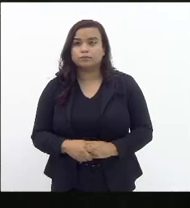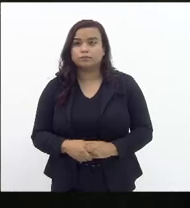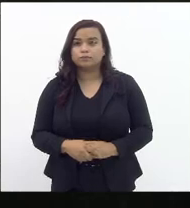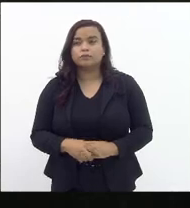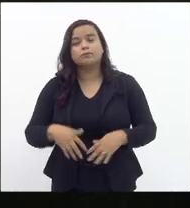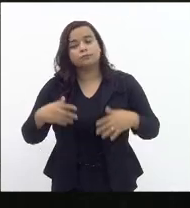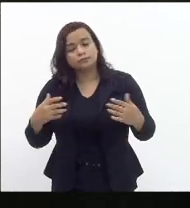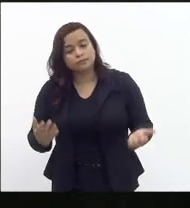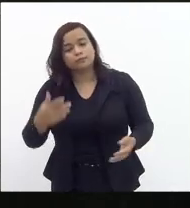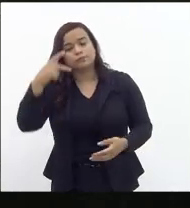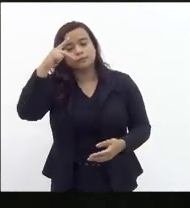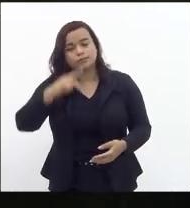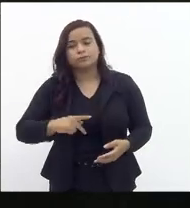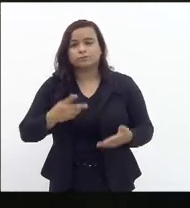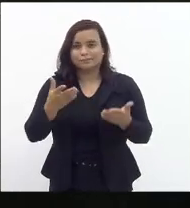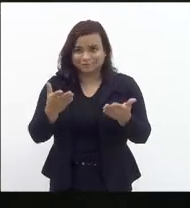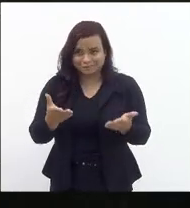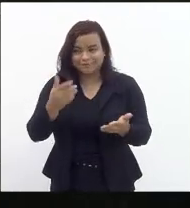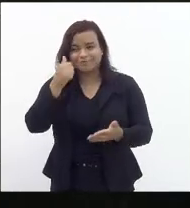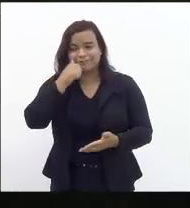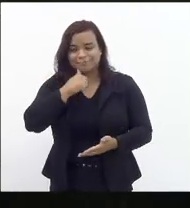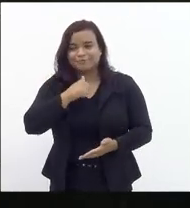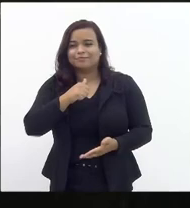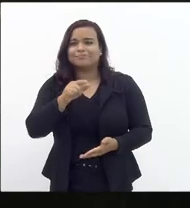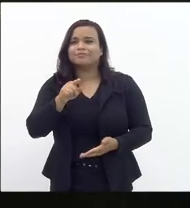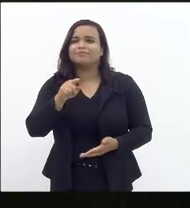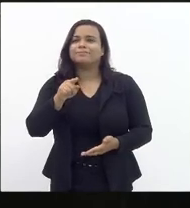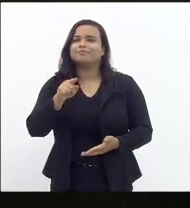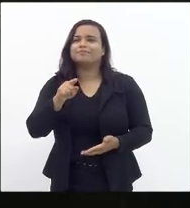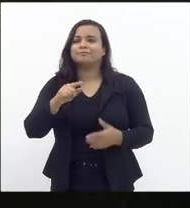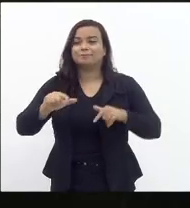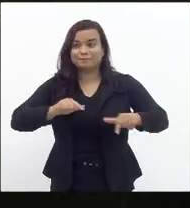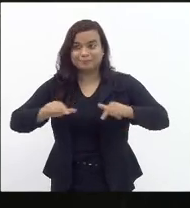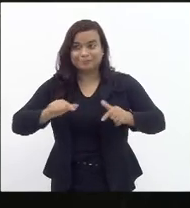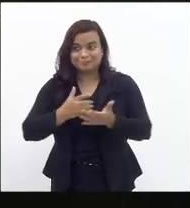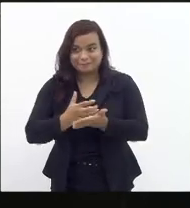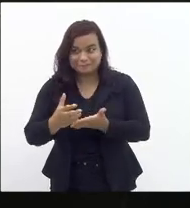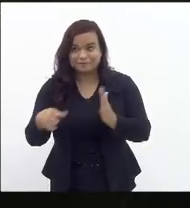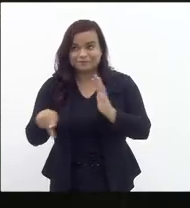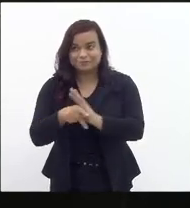Senhora presidente do expediente inicial,